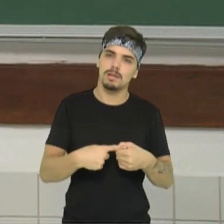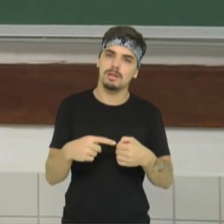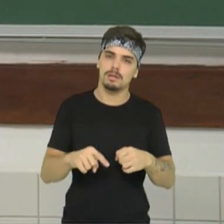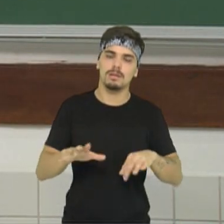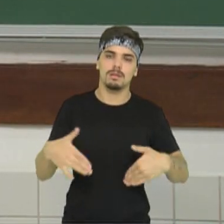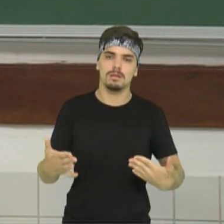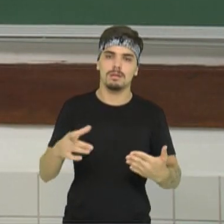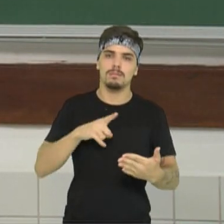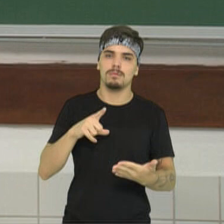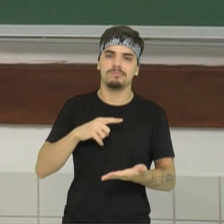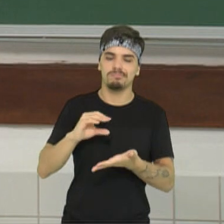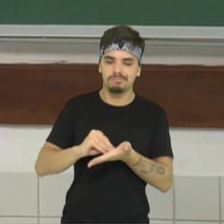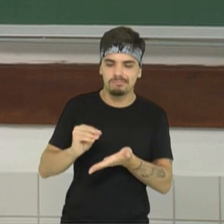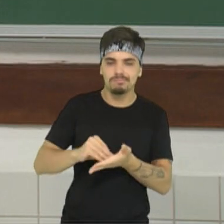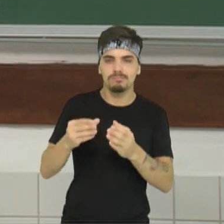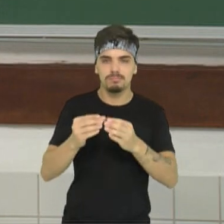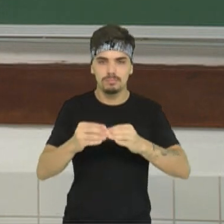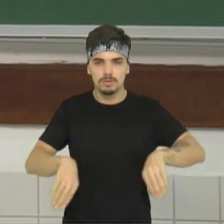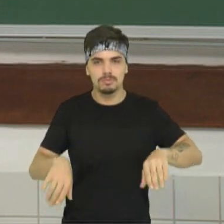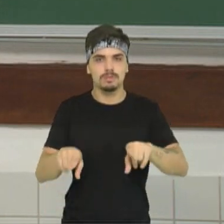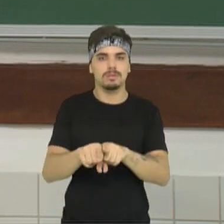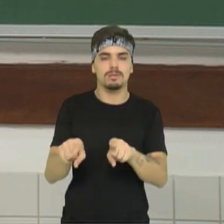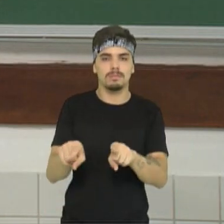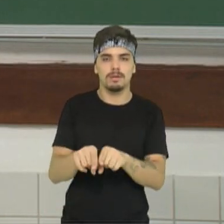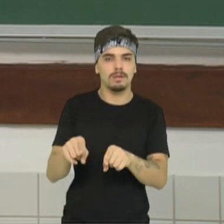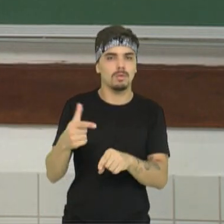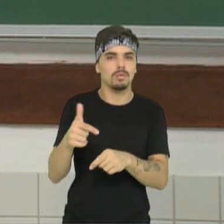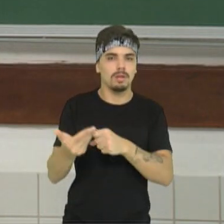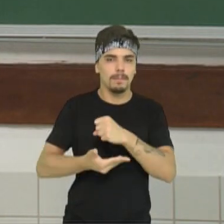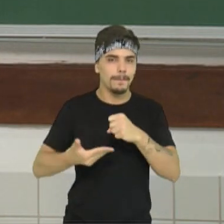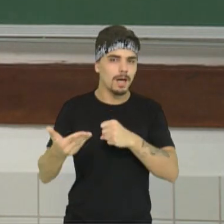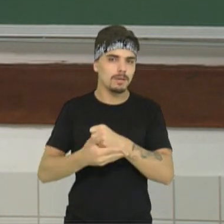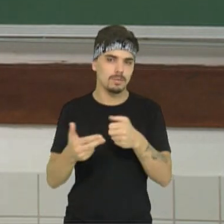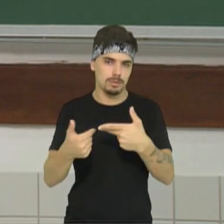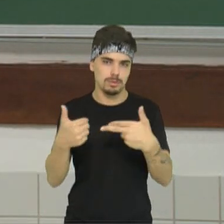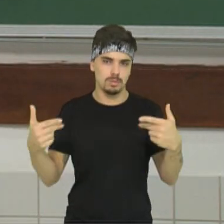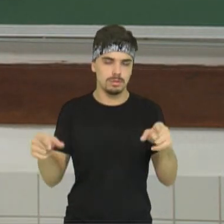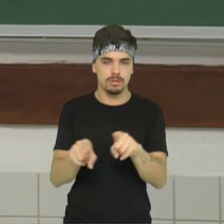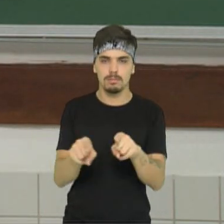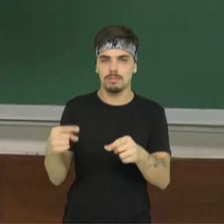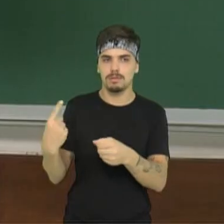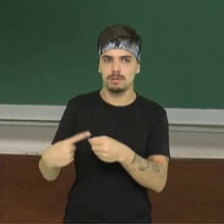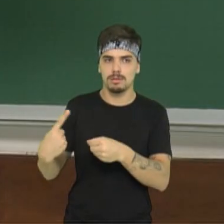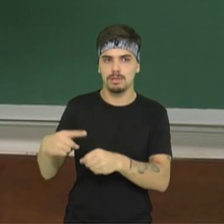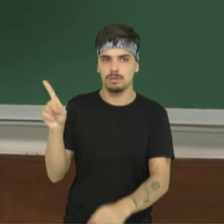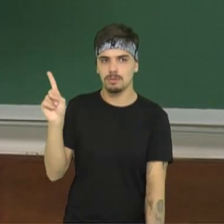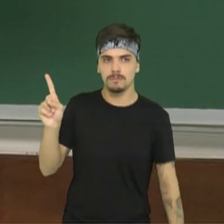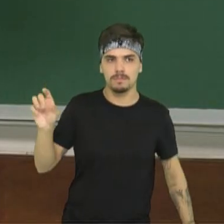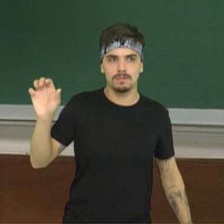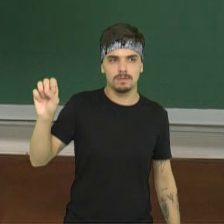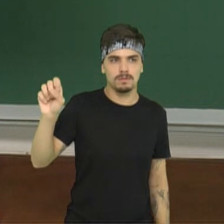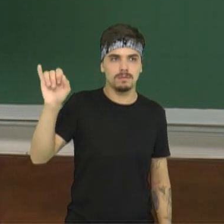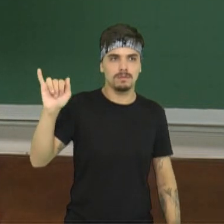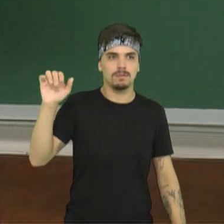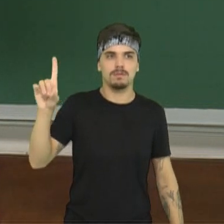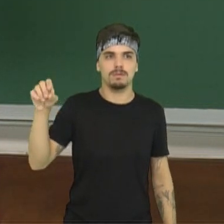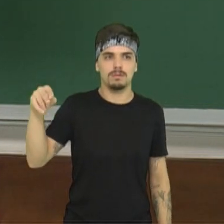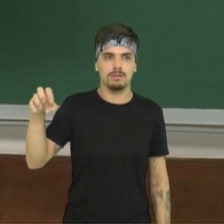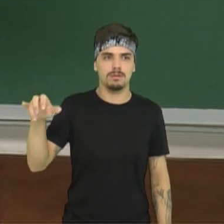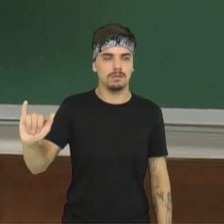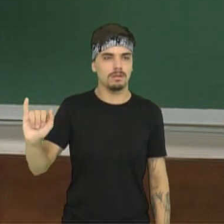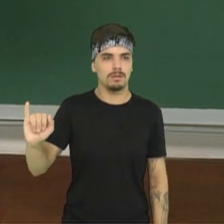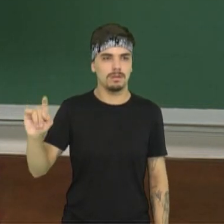em condições precárias, em regiões com falta de saneamento, nós temos a cidade de Sydney, na Austrália, por exemplo, que